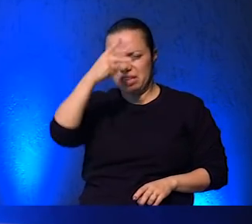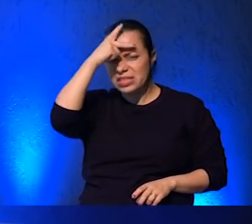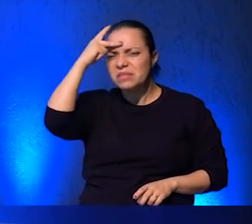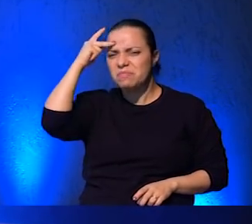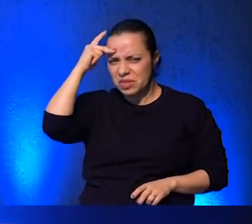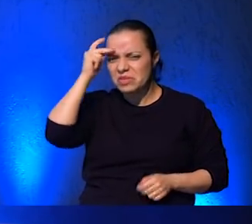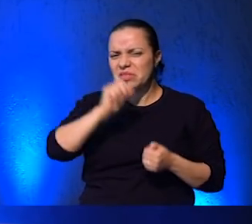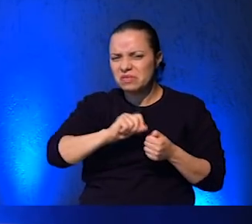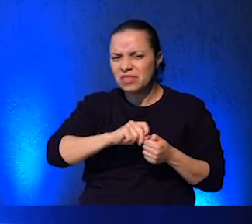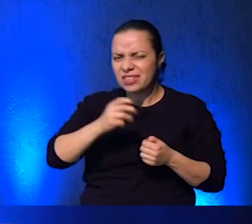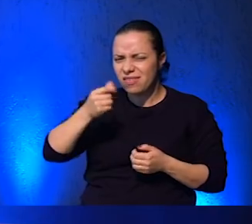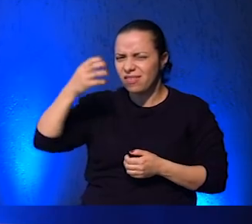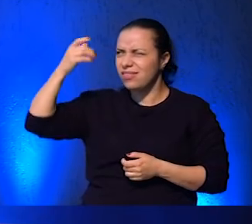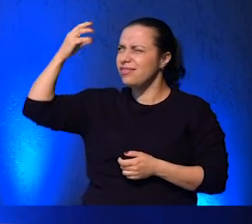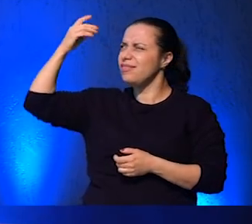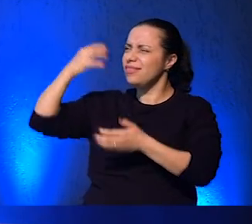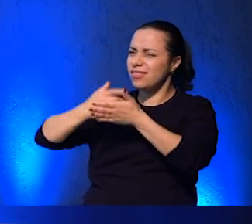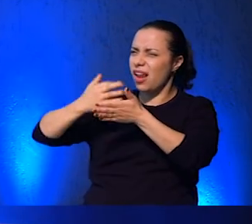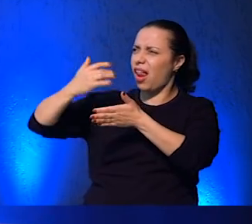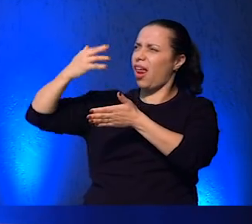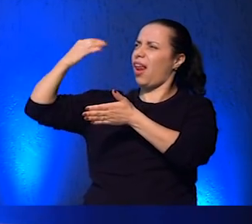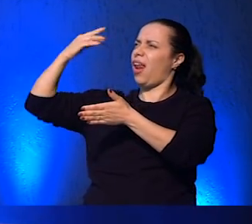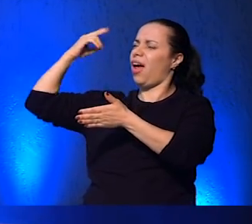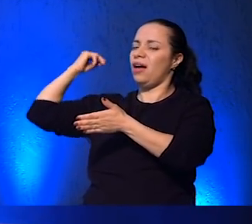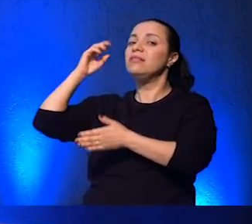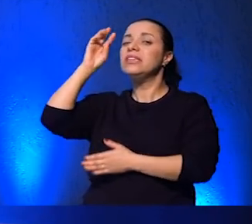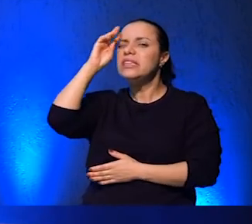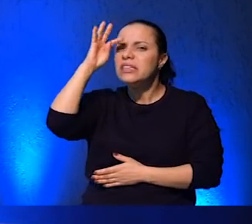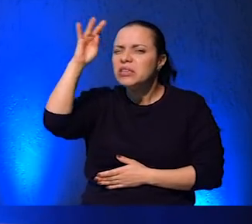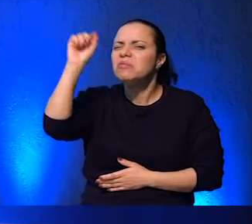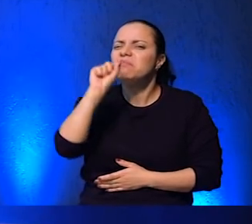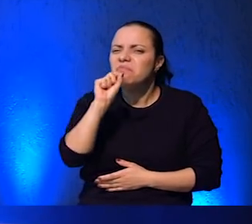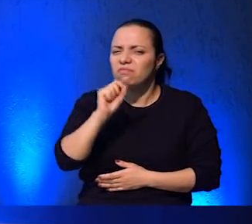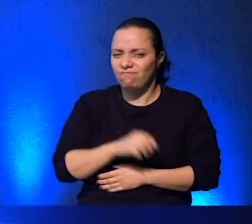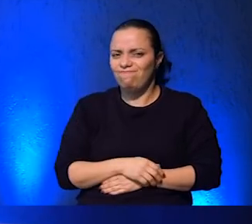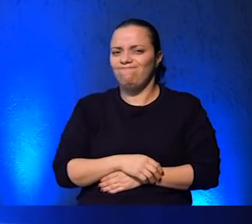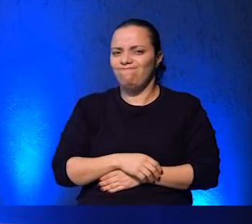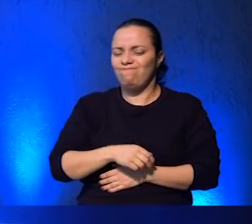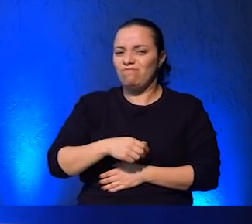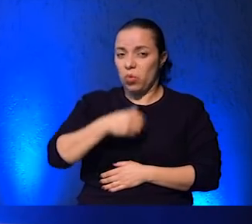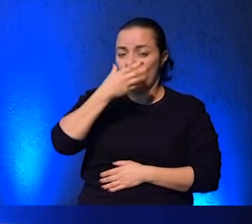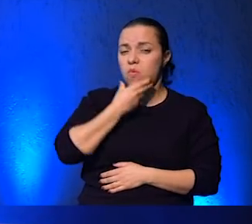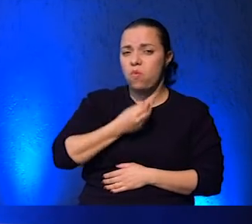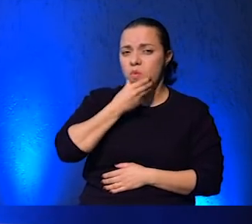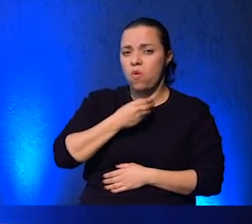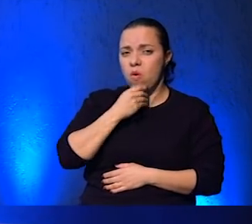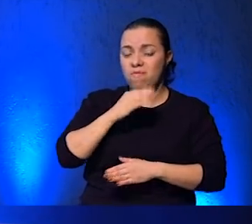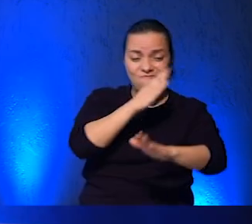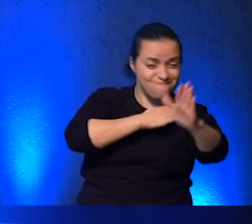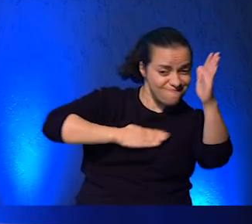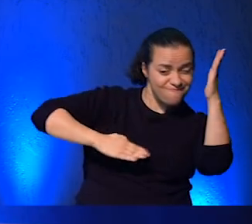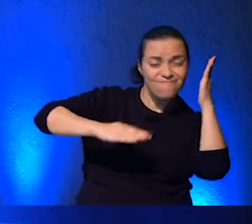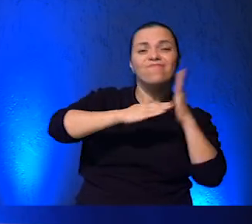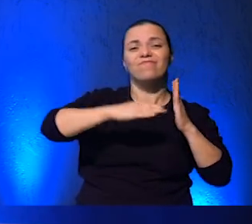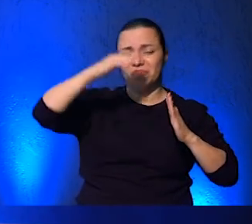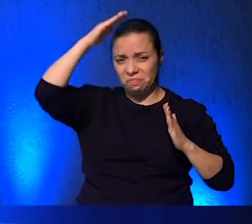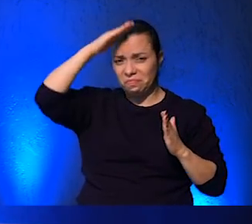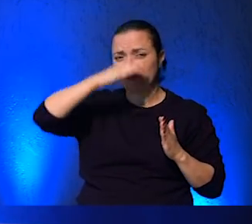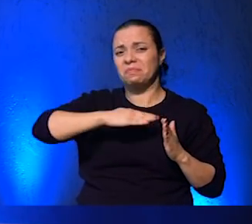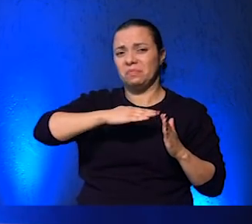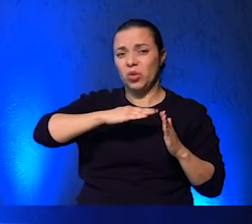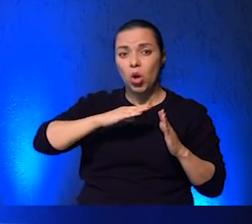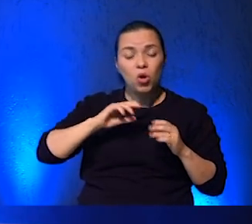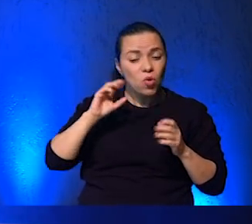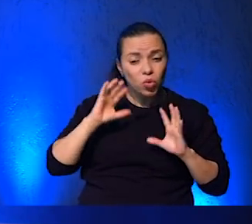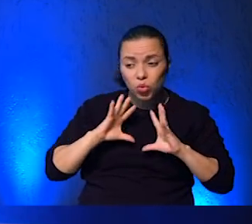imagina o que tava acontecendo naquela época na terra o homem havia se tornado completamente mal todo tipo